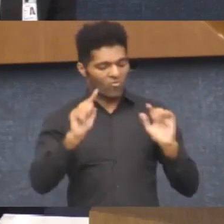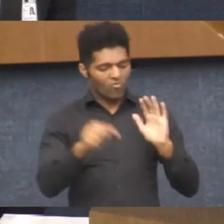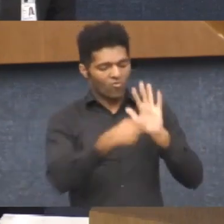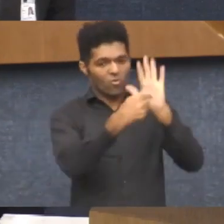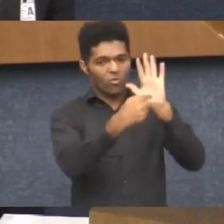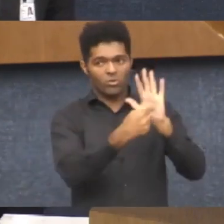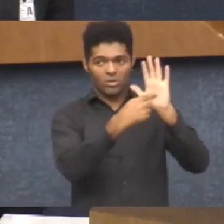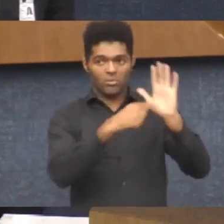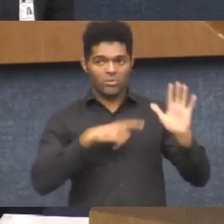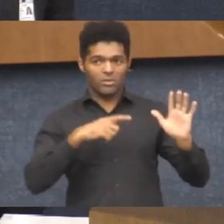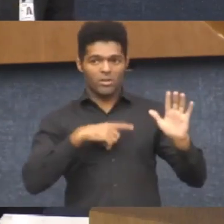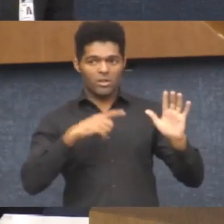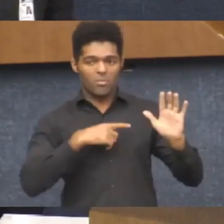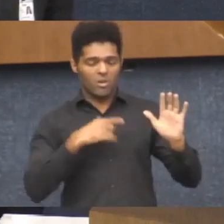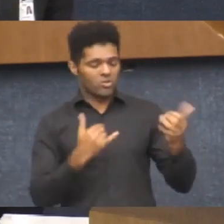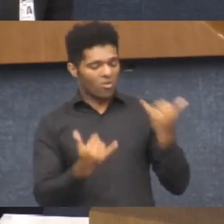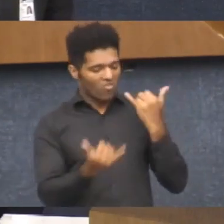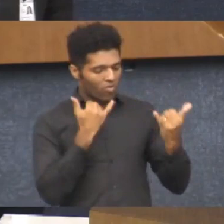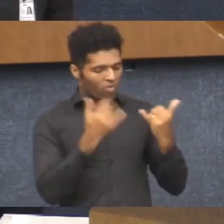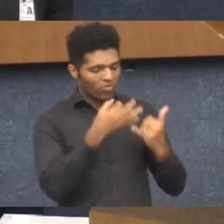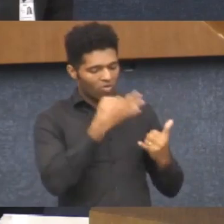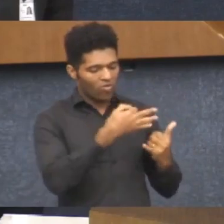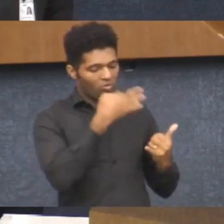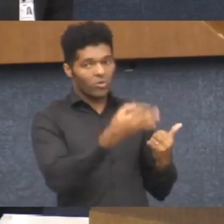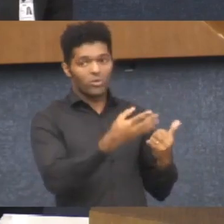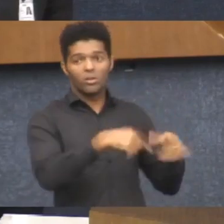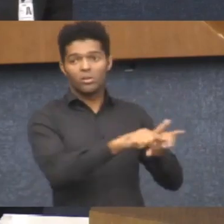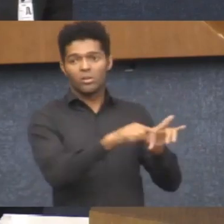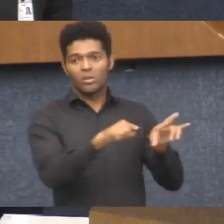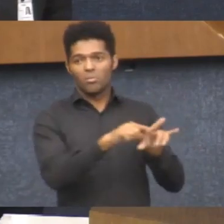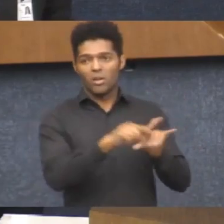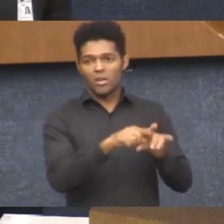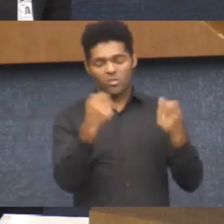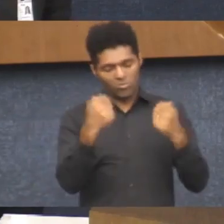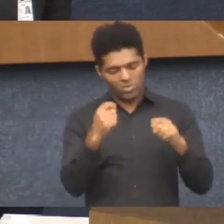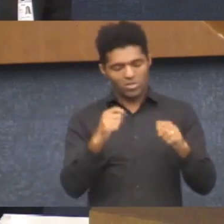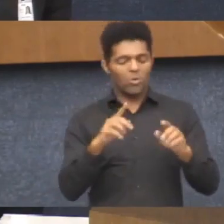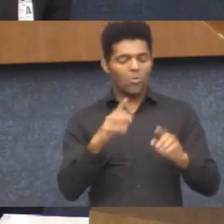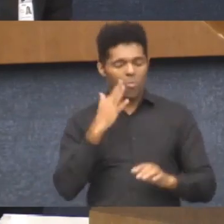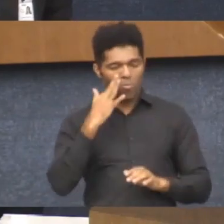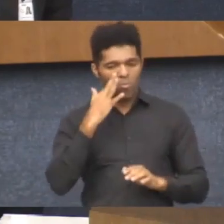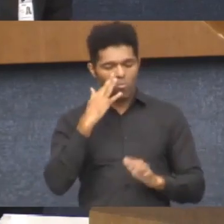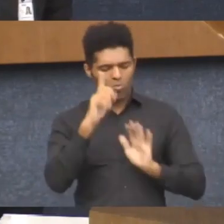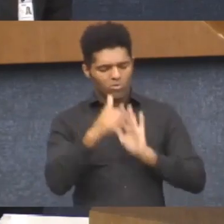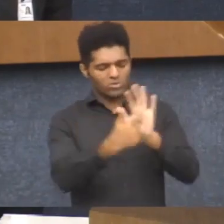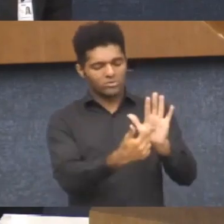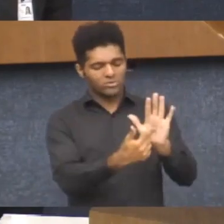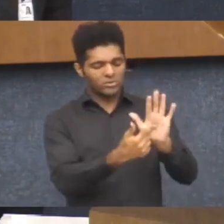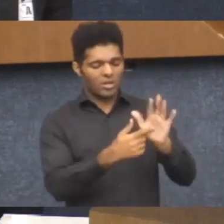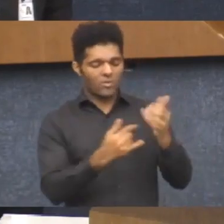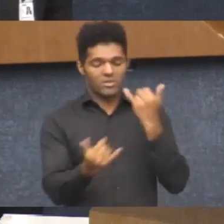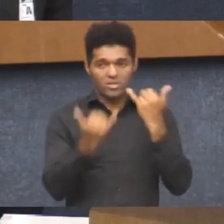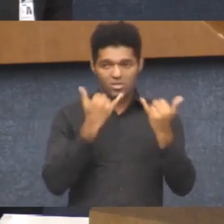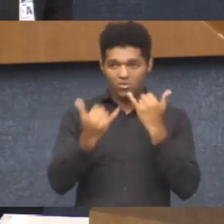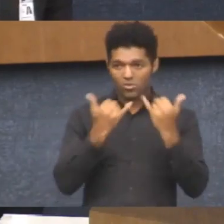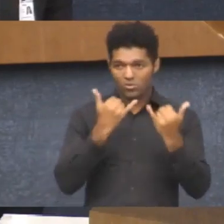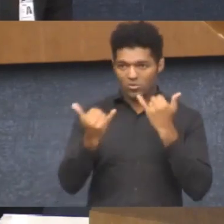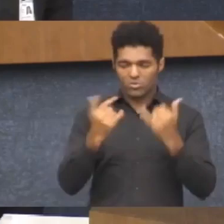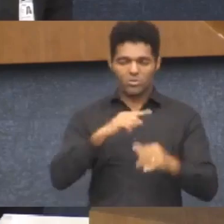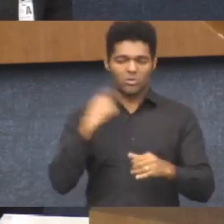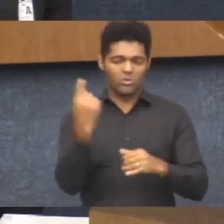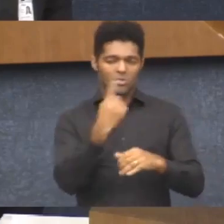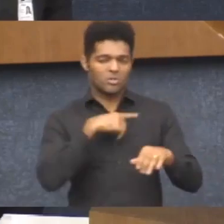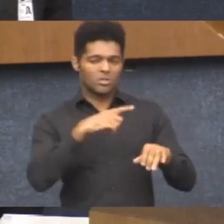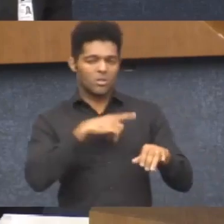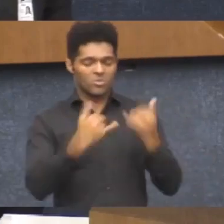mostrando. Vamos provar esse argumento sólido. Dados é o que não falta, graças a Deus, vão. Graças ao SUS, a gente tem muito dado, é impressionante. E